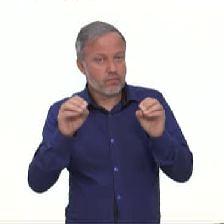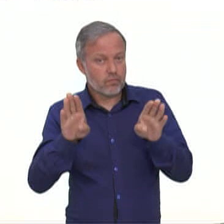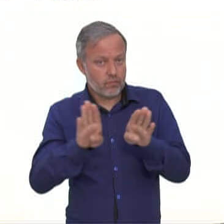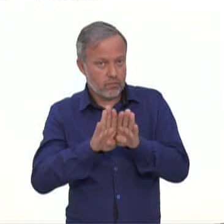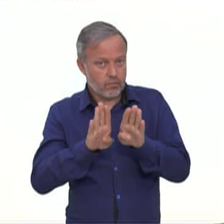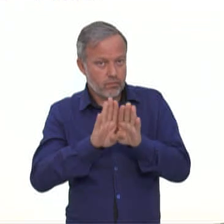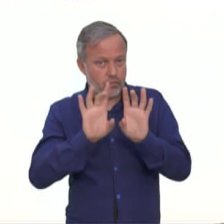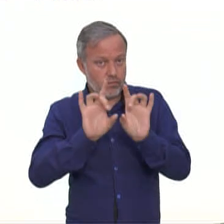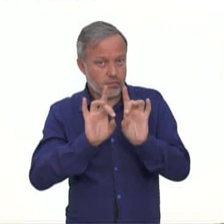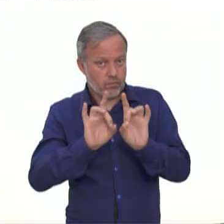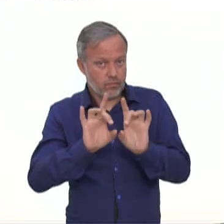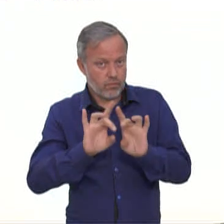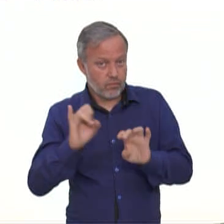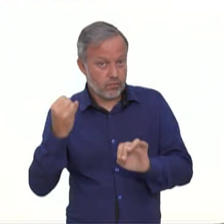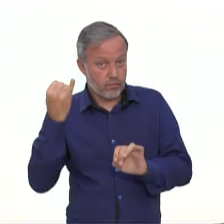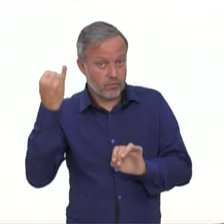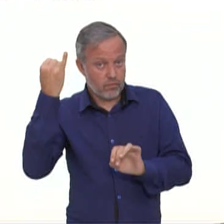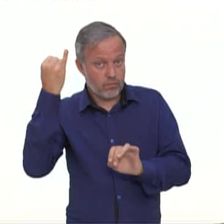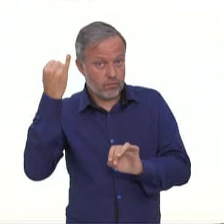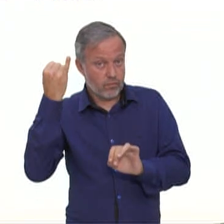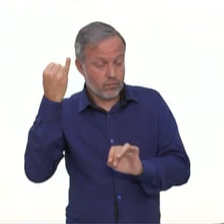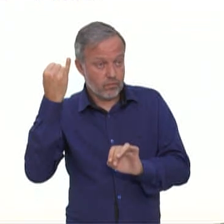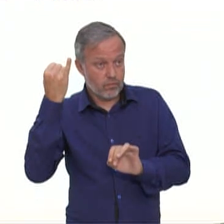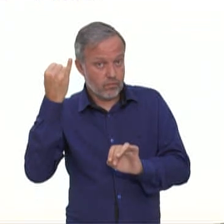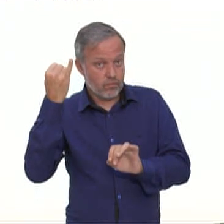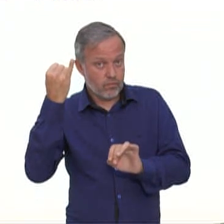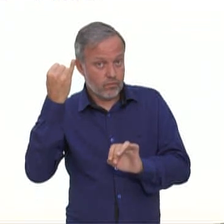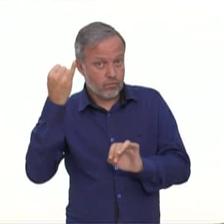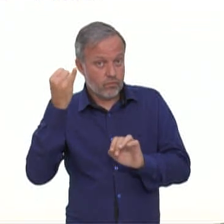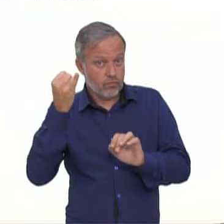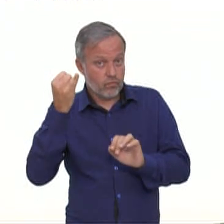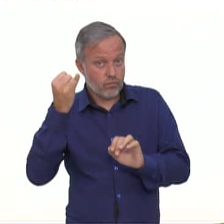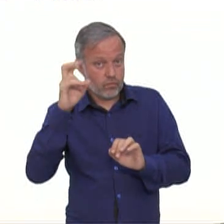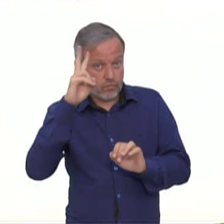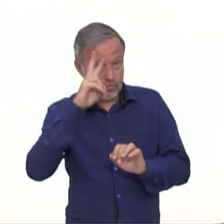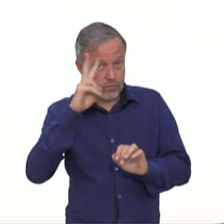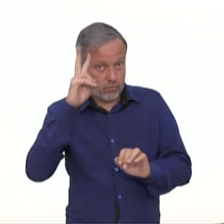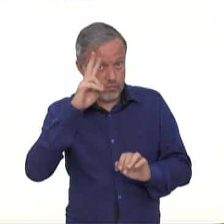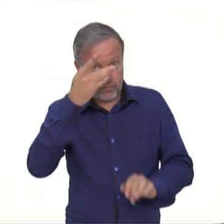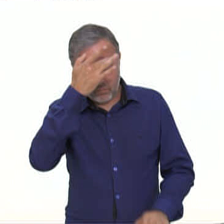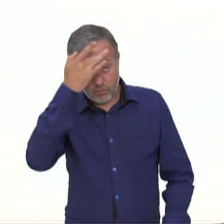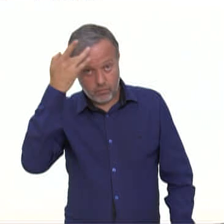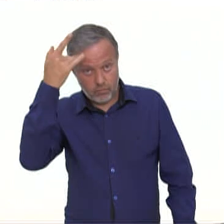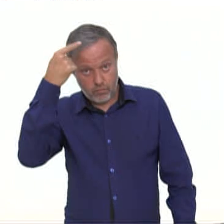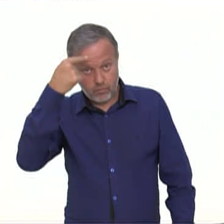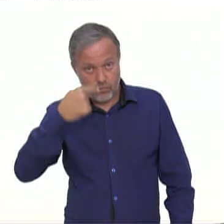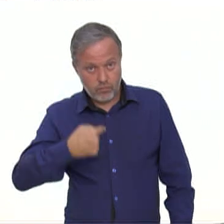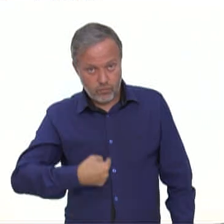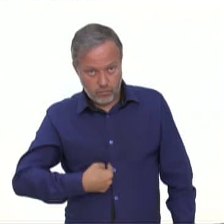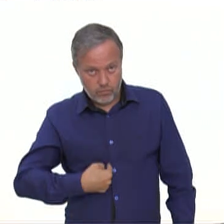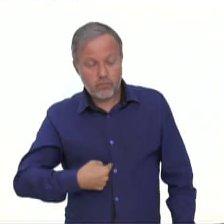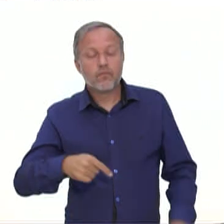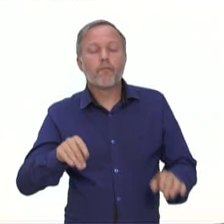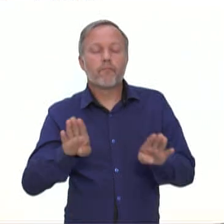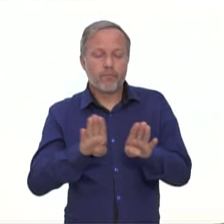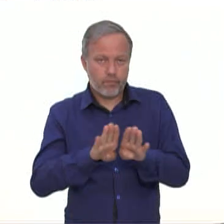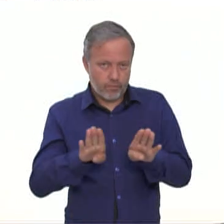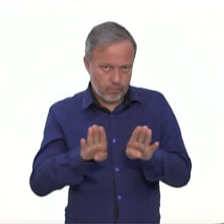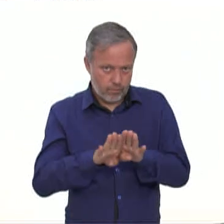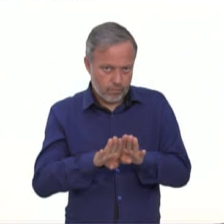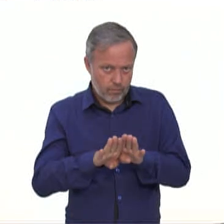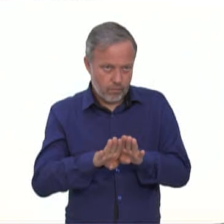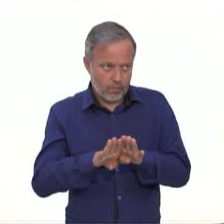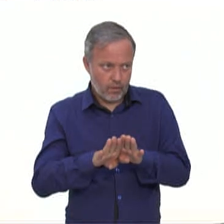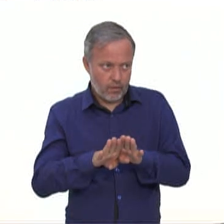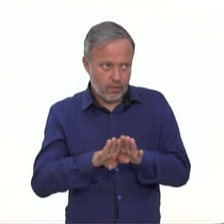as características principais, né, da biografia, falamos um pouquinho sobre a autobiografia, né, que é mais a questão